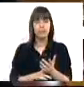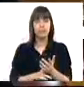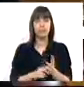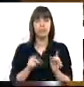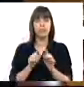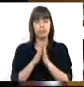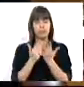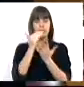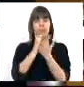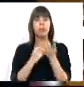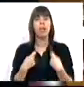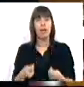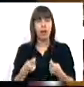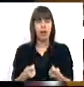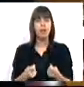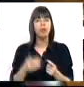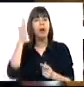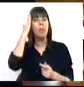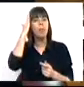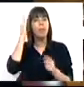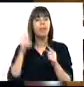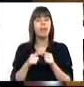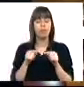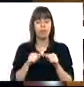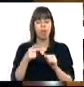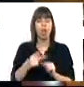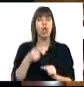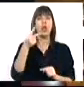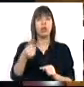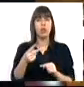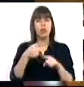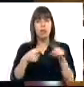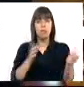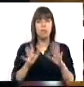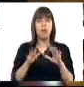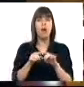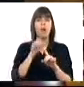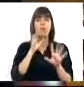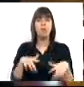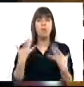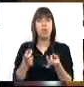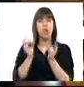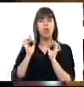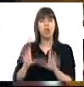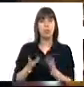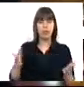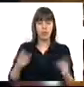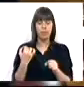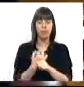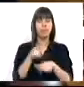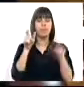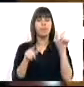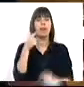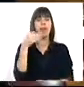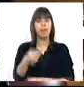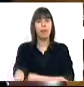que esse caderno de encargos prevê que daqui a 2 anos e meio se podem despedir os